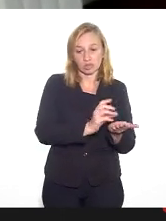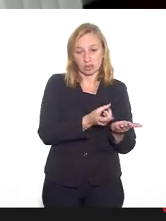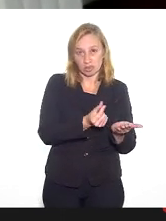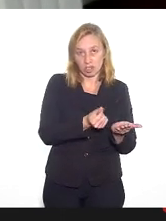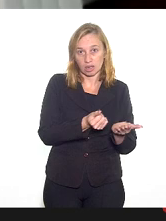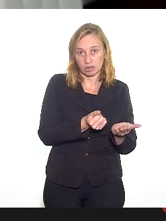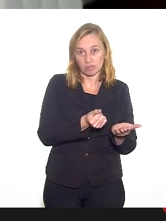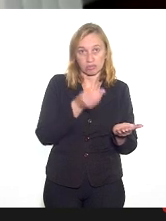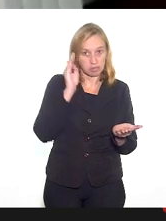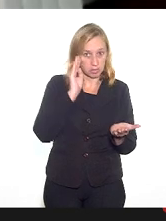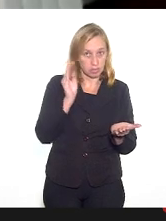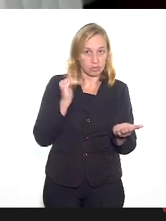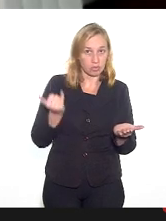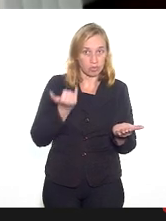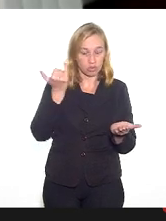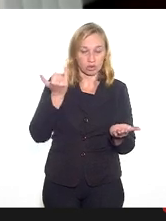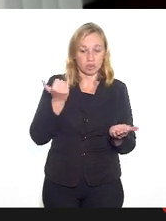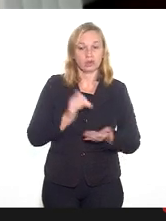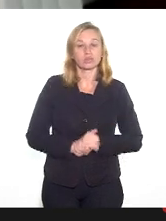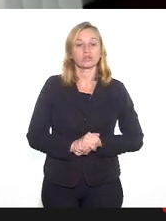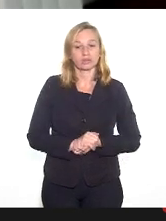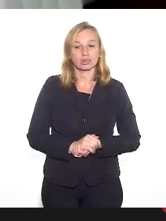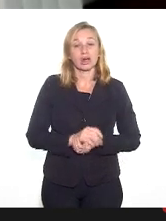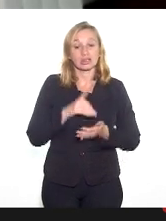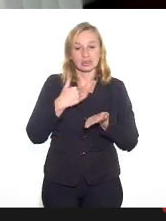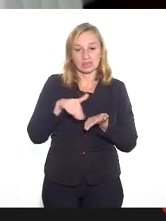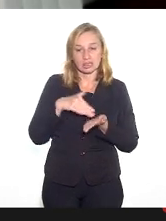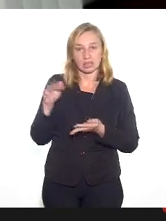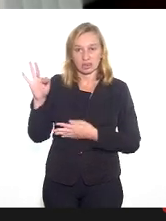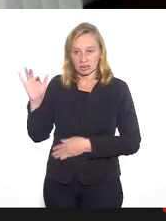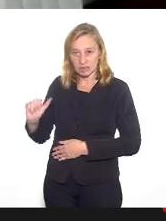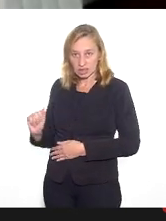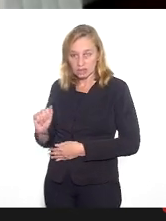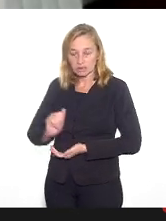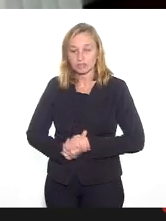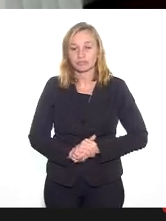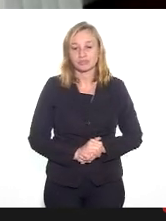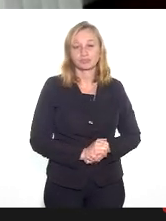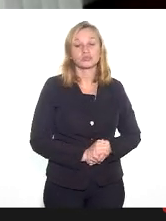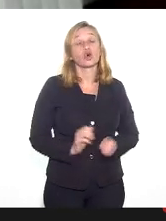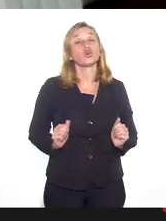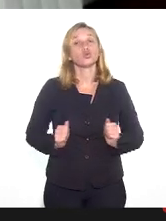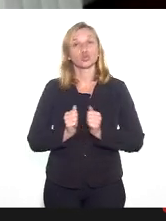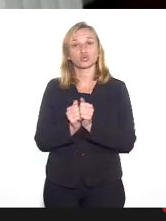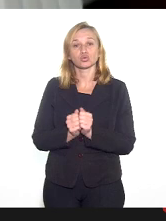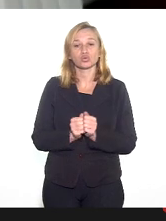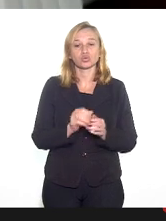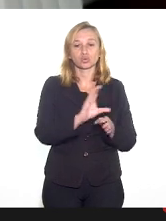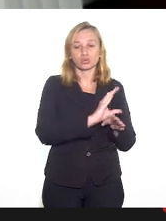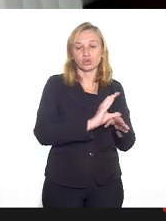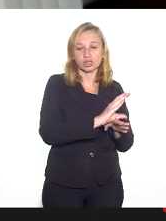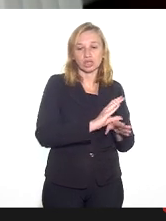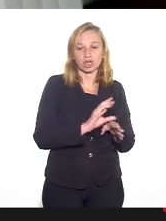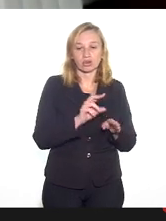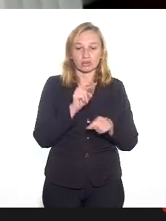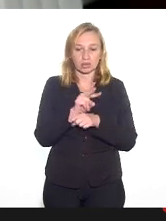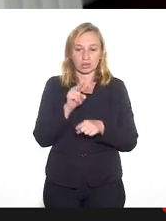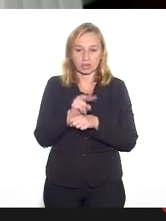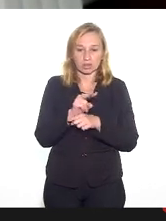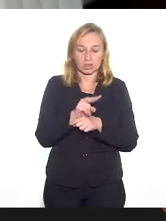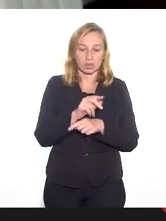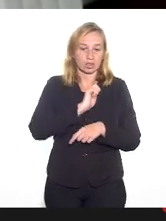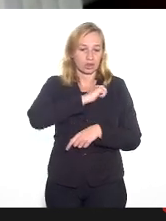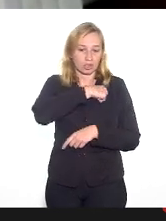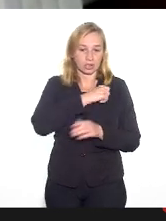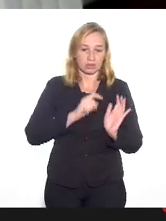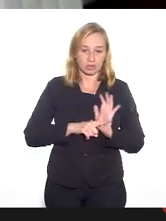são ditadas pela Secretaria de Fazenda, junto com o Conselho de Supervisão do Regime de